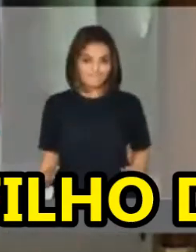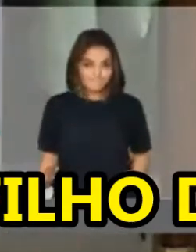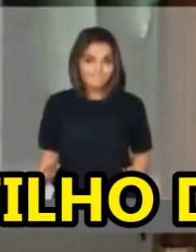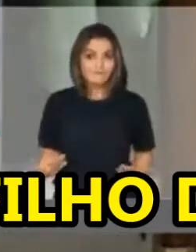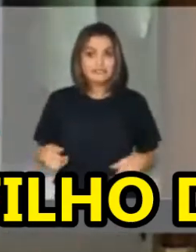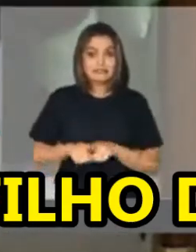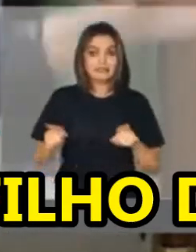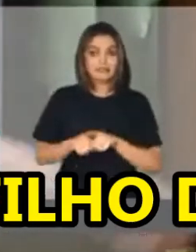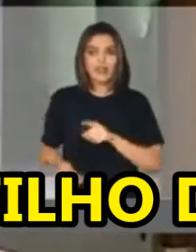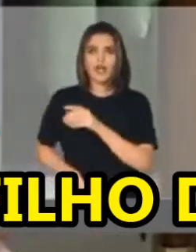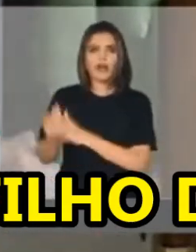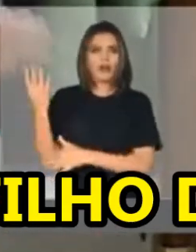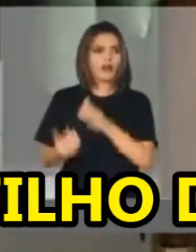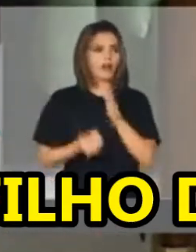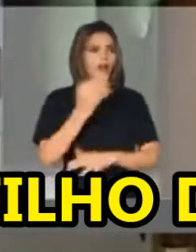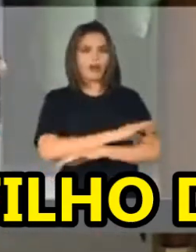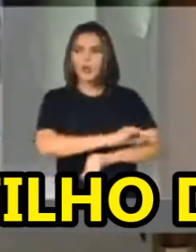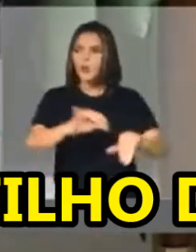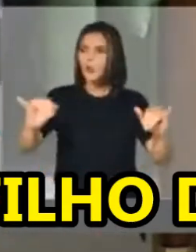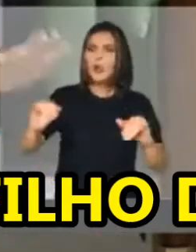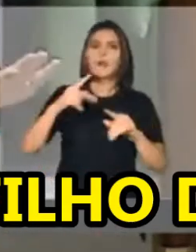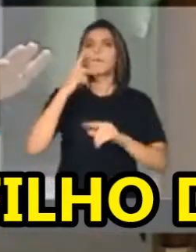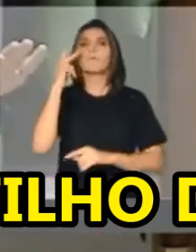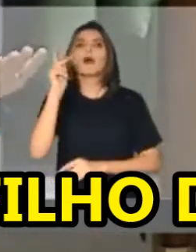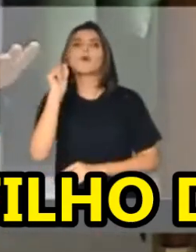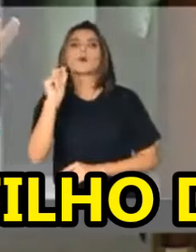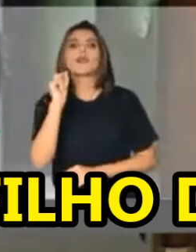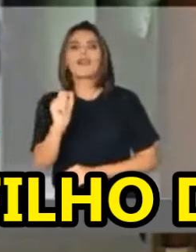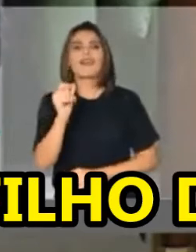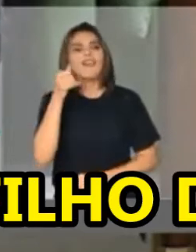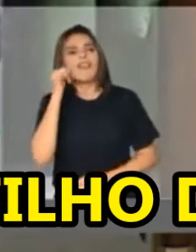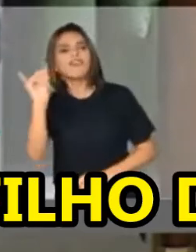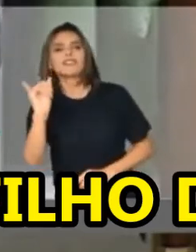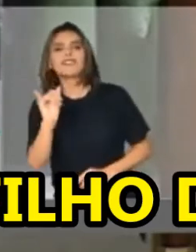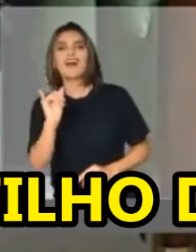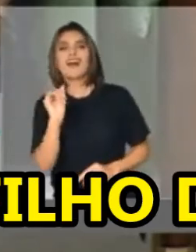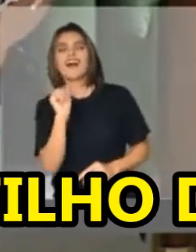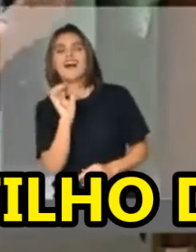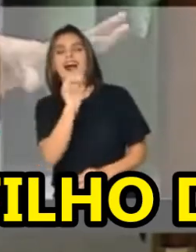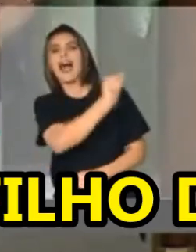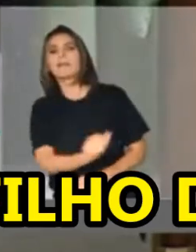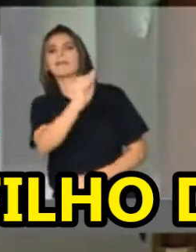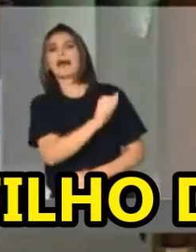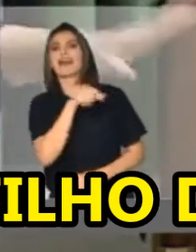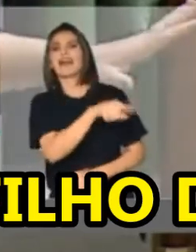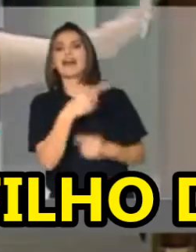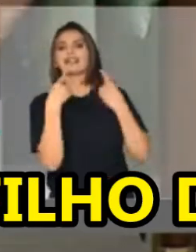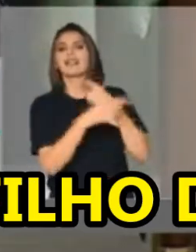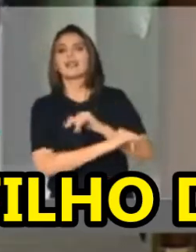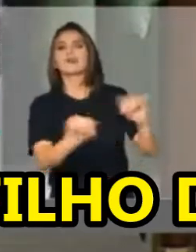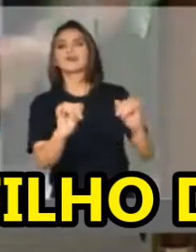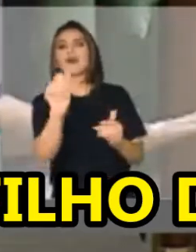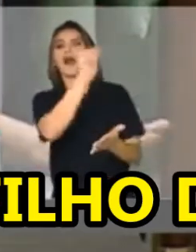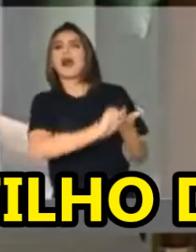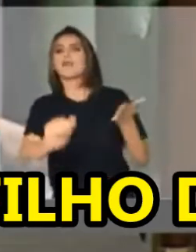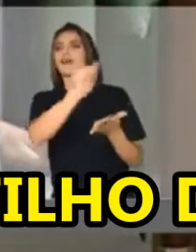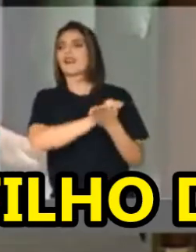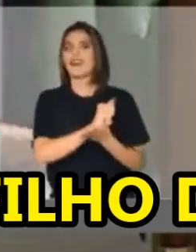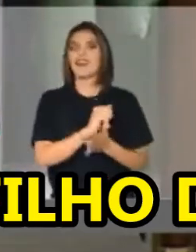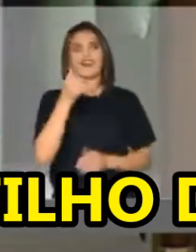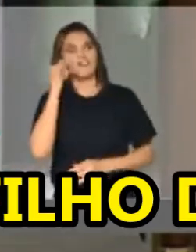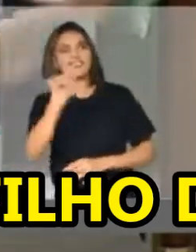surgir outras notícias para apagar as denúncias que não podem mais ser destacadas na